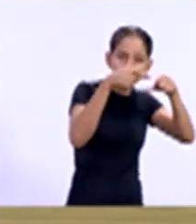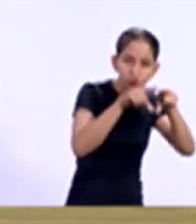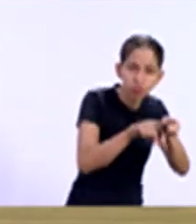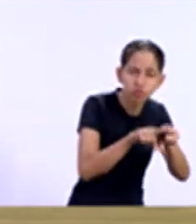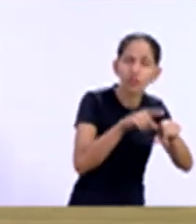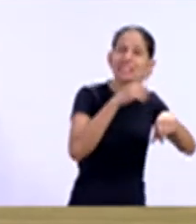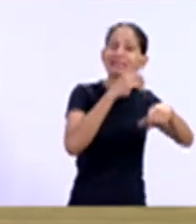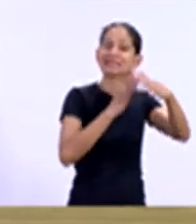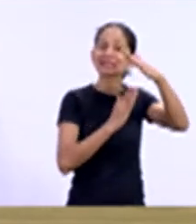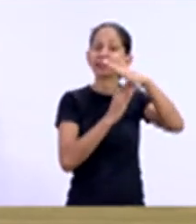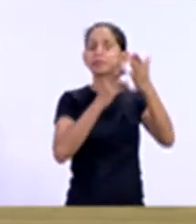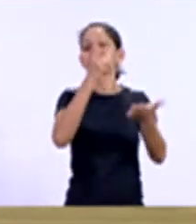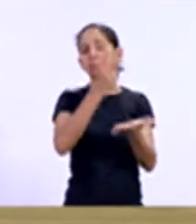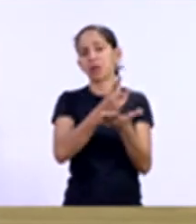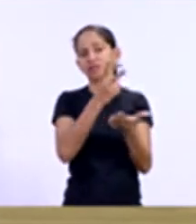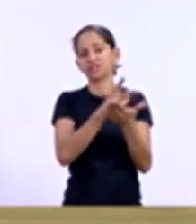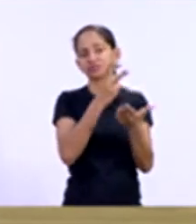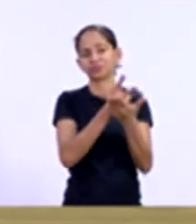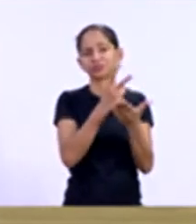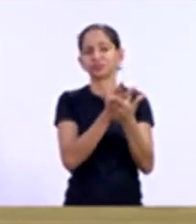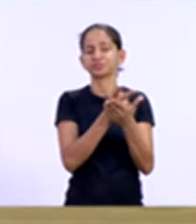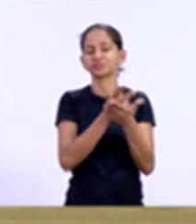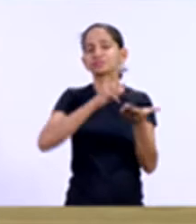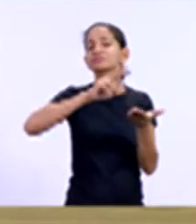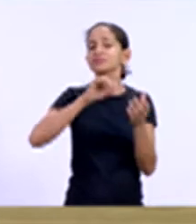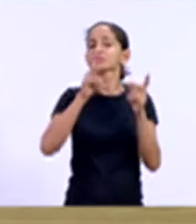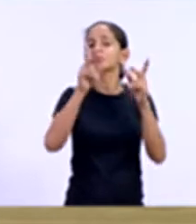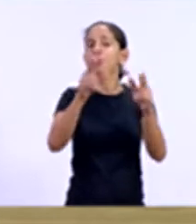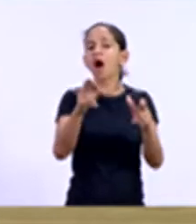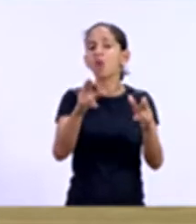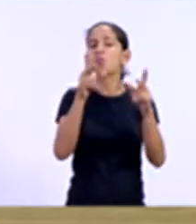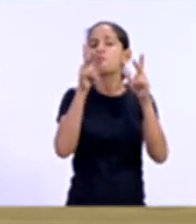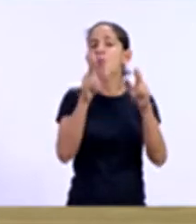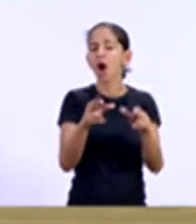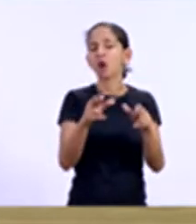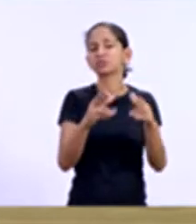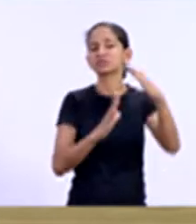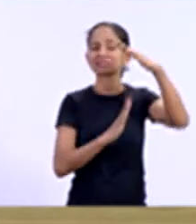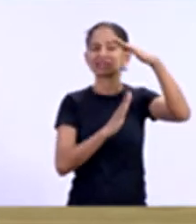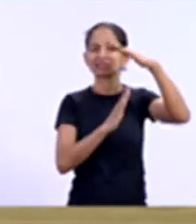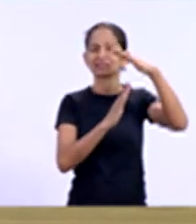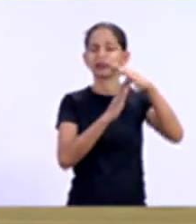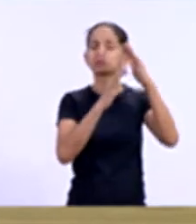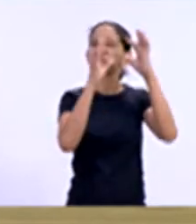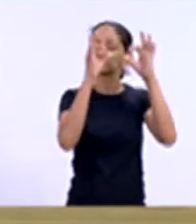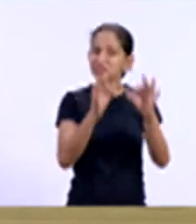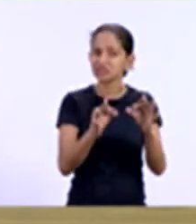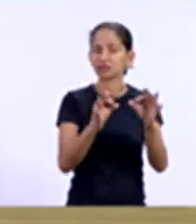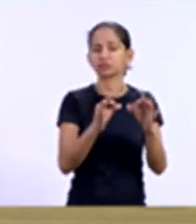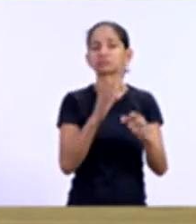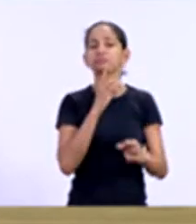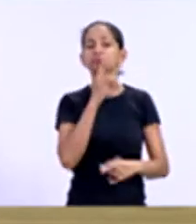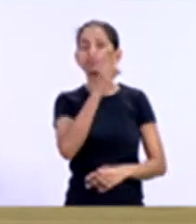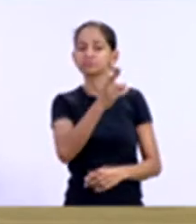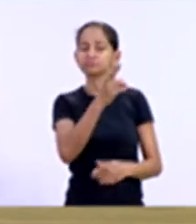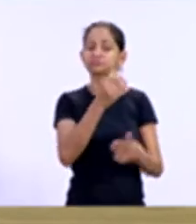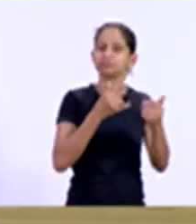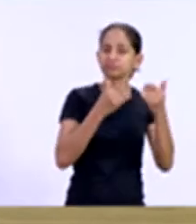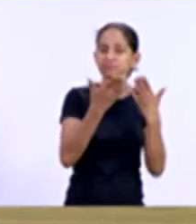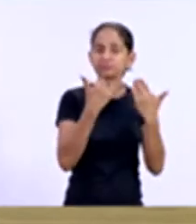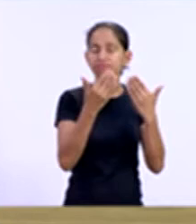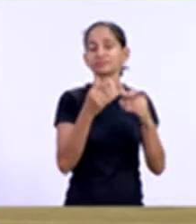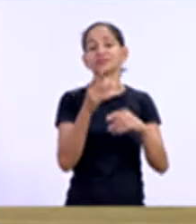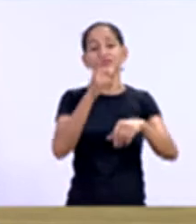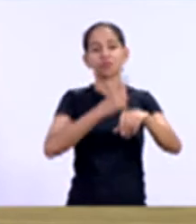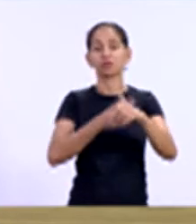tempo, entendeu? Essa ideia de que você consegue ter uma resposta para uma pergunta ao mesmo tempo. E a assíncrona é essa que